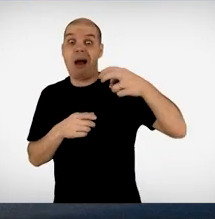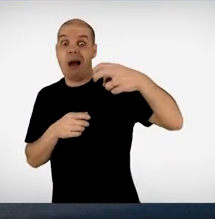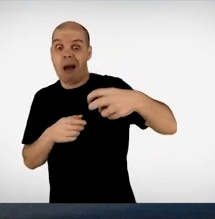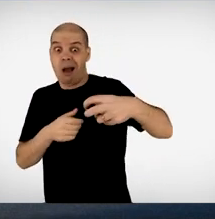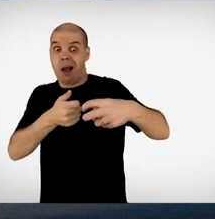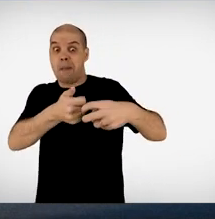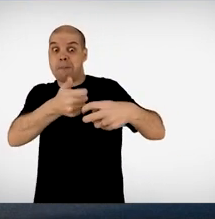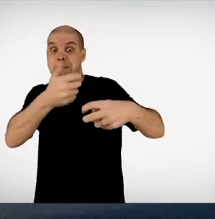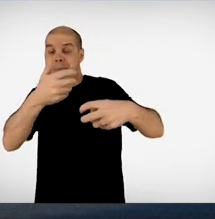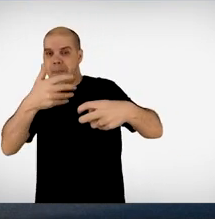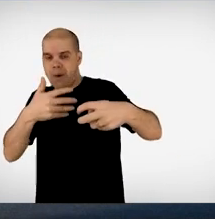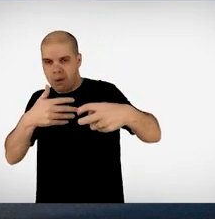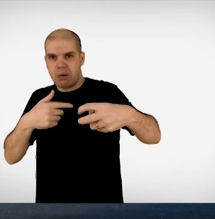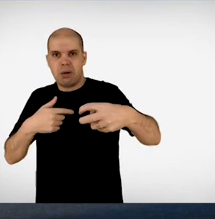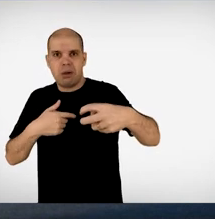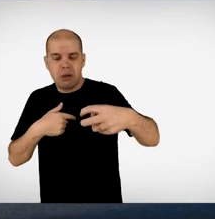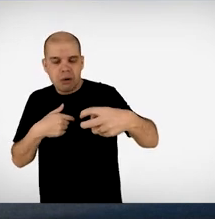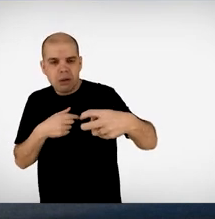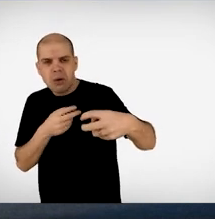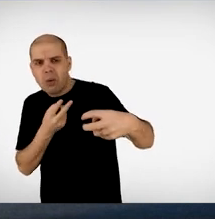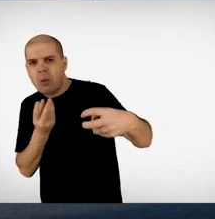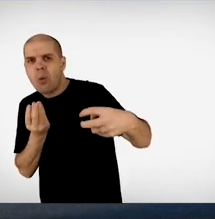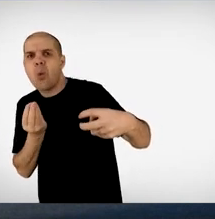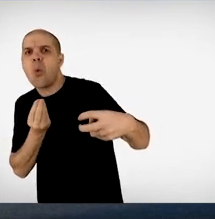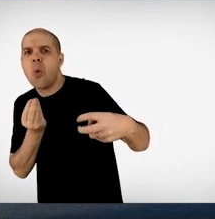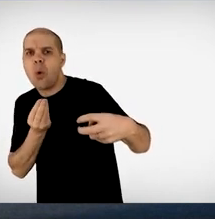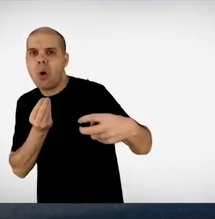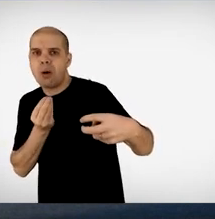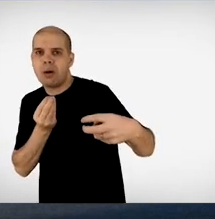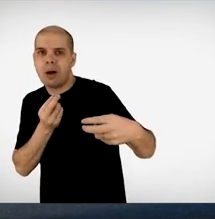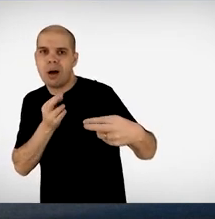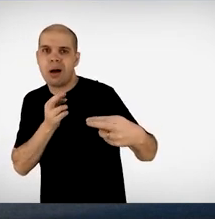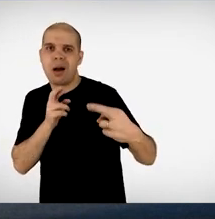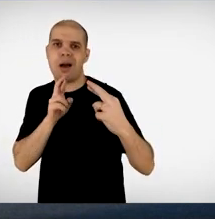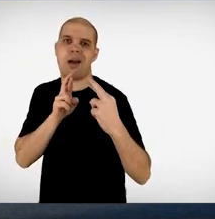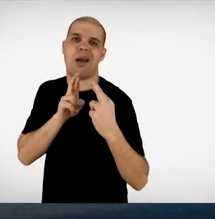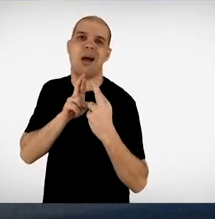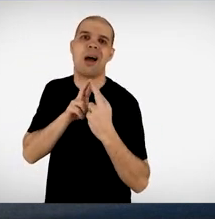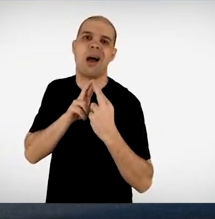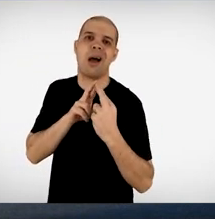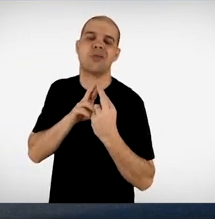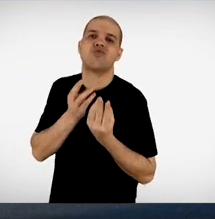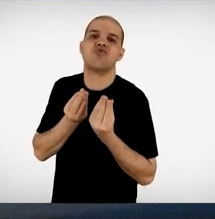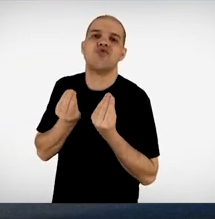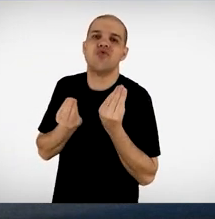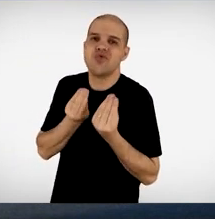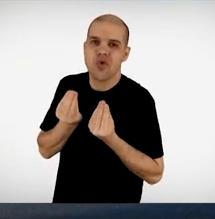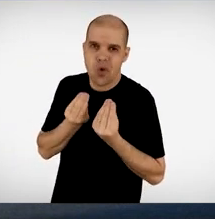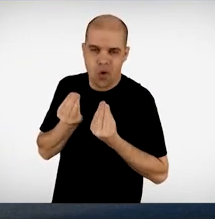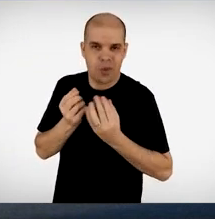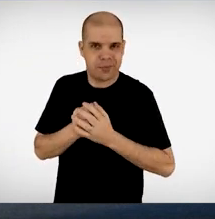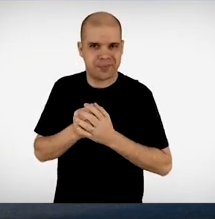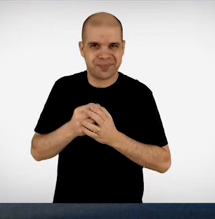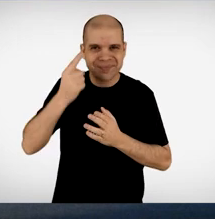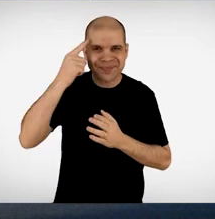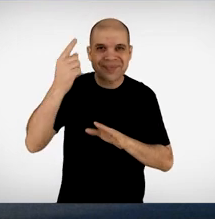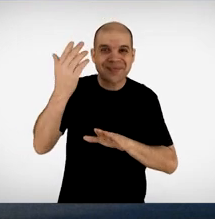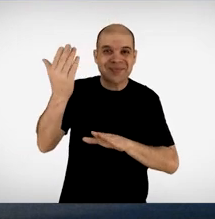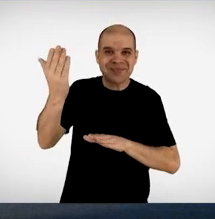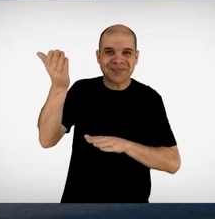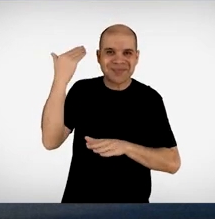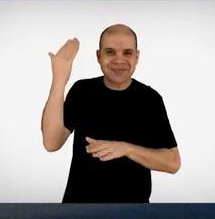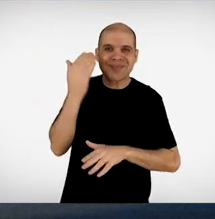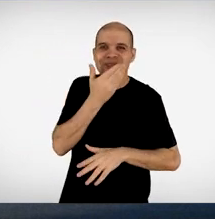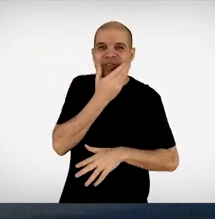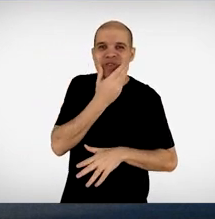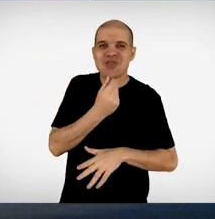acontecendo naquela dupla. Não só do que o paciente ou a paciente está me contando, mas da relação que está se passando ali.